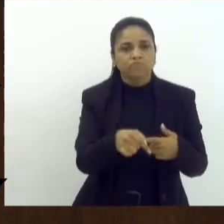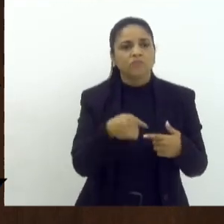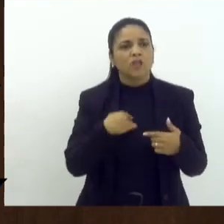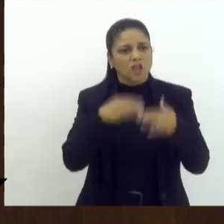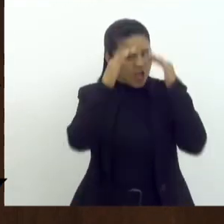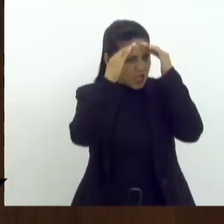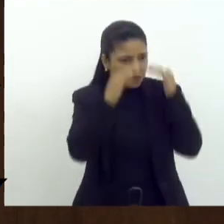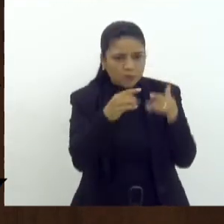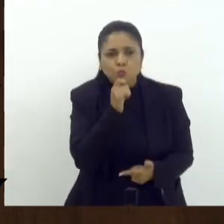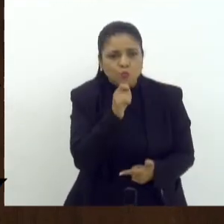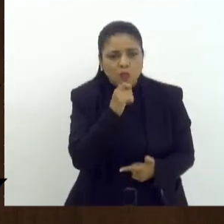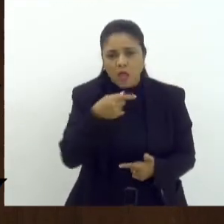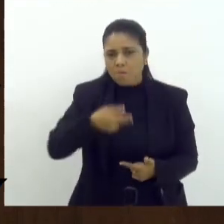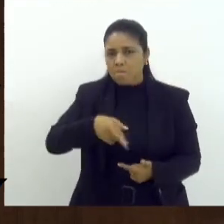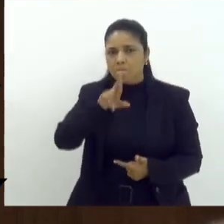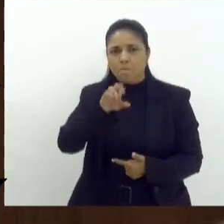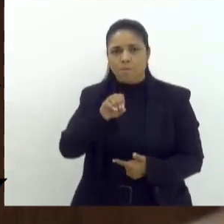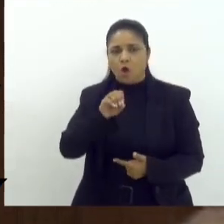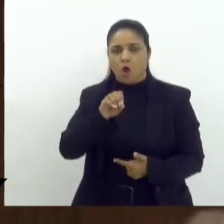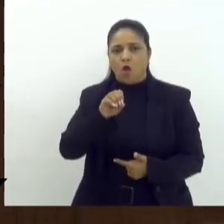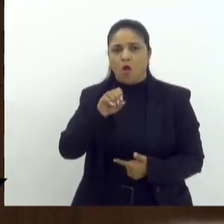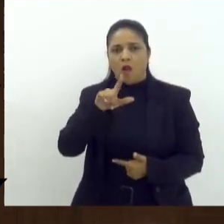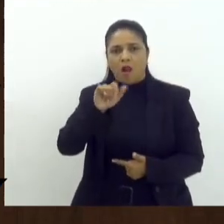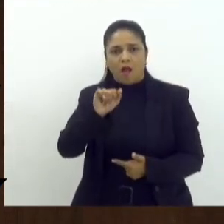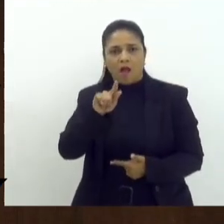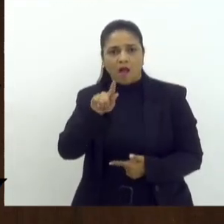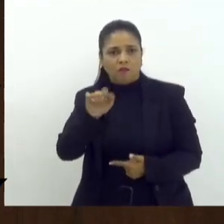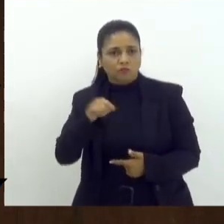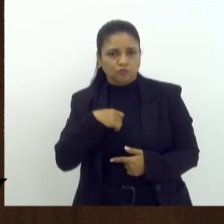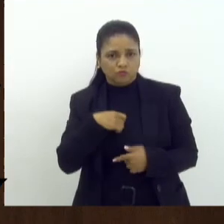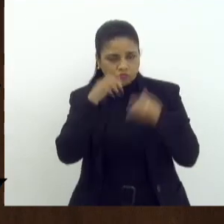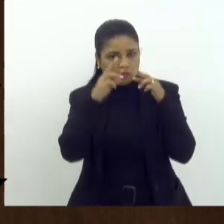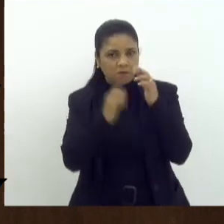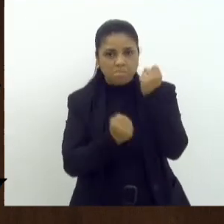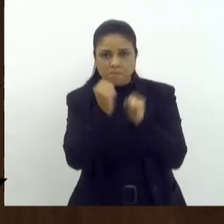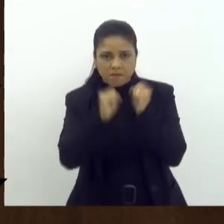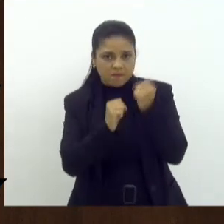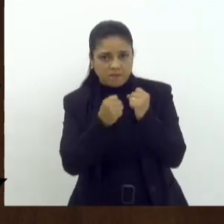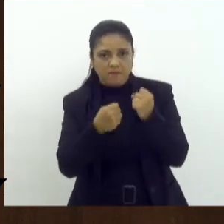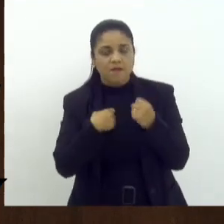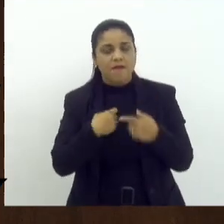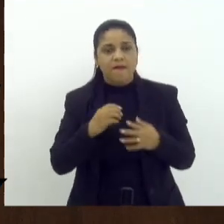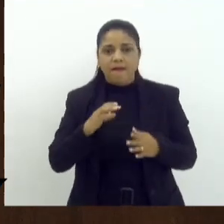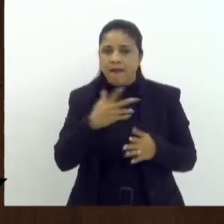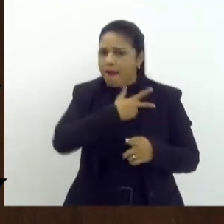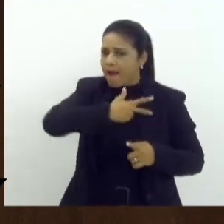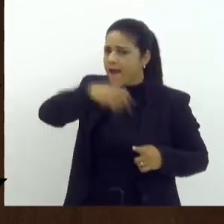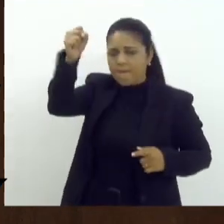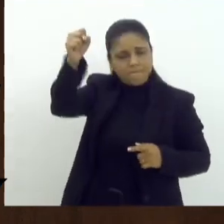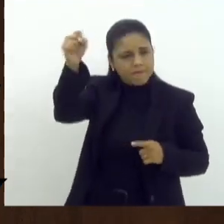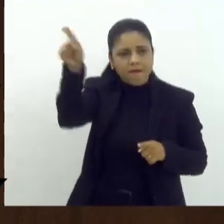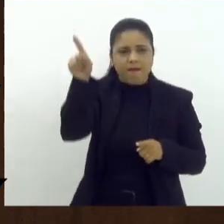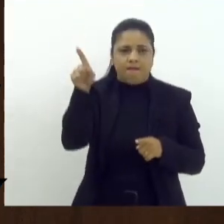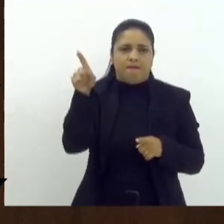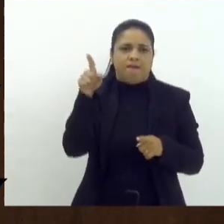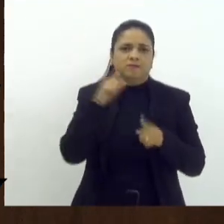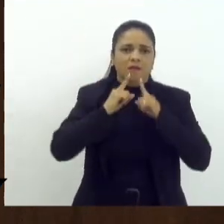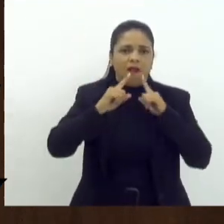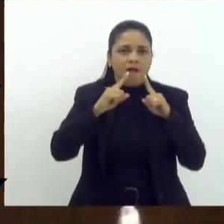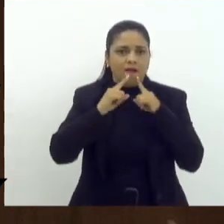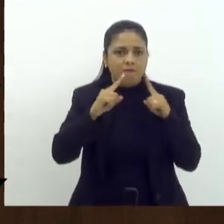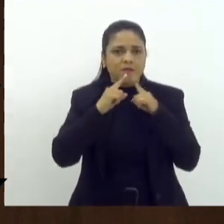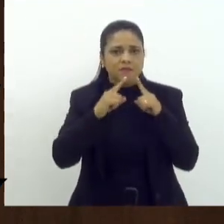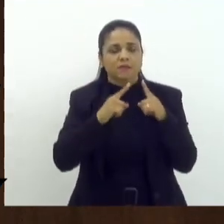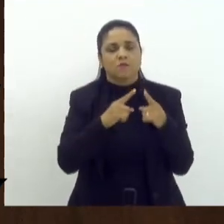da região dos lagos se a empresa que hoje é campeã de reclamação no PROCON ao lado da enel ao lado da